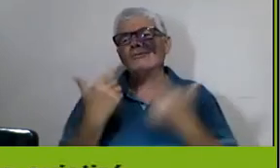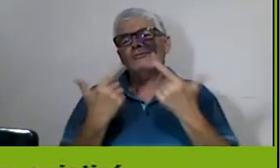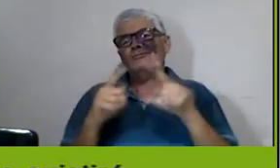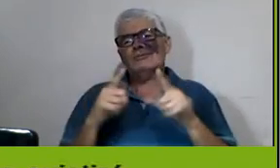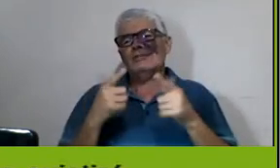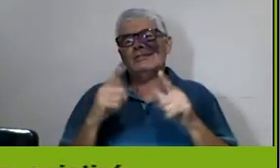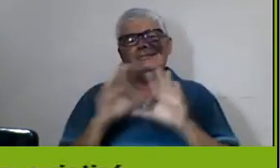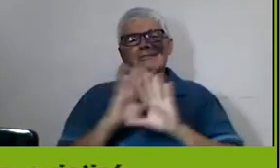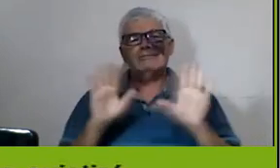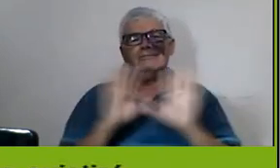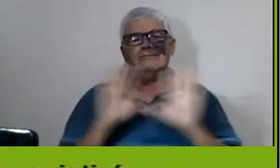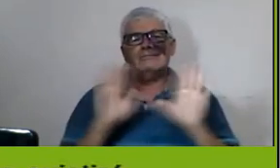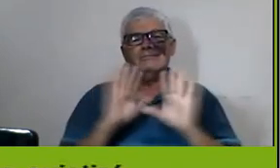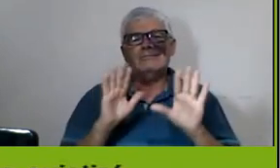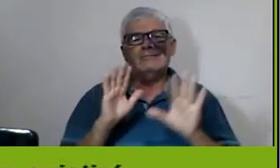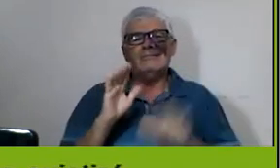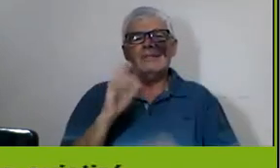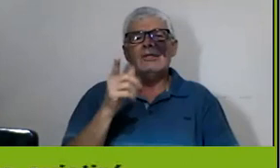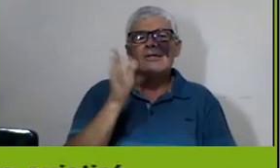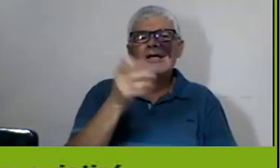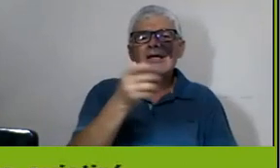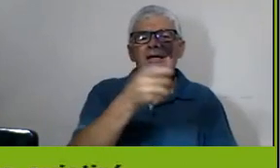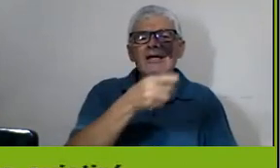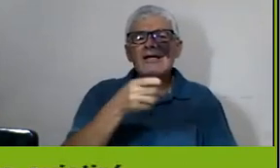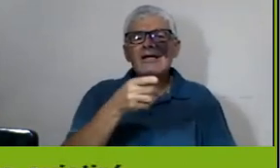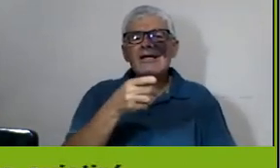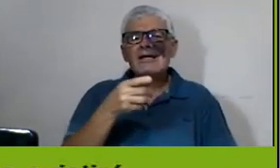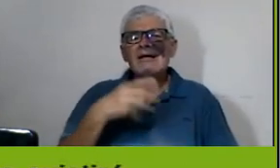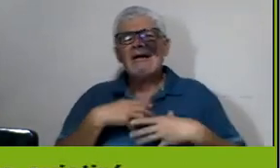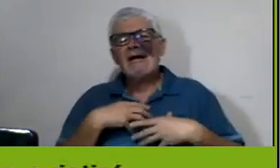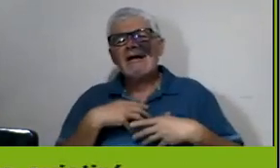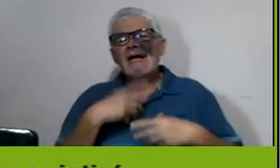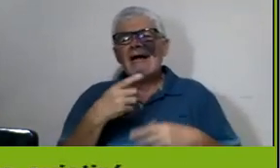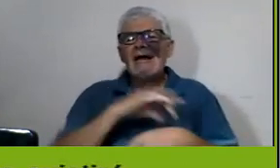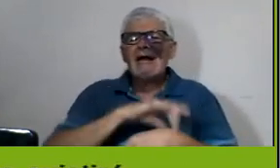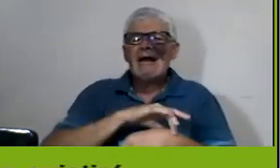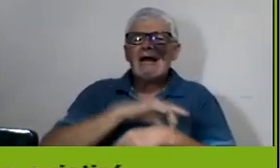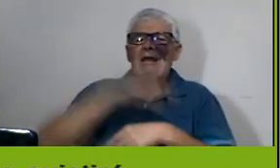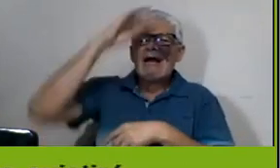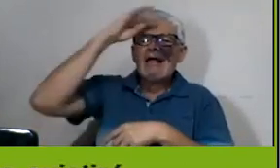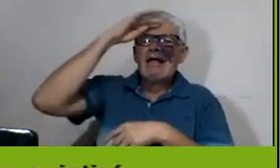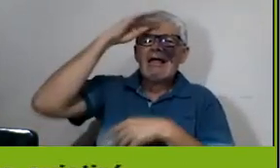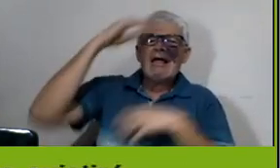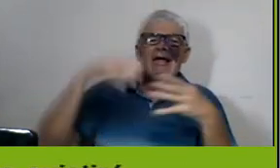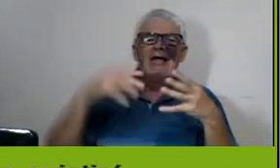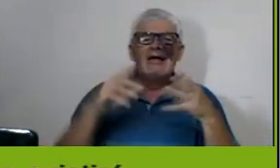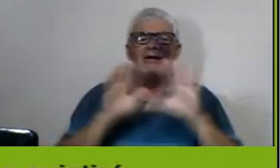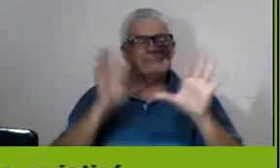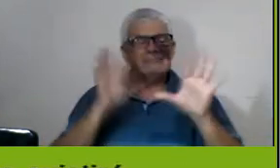Pode ser dia festivo, o significado de Ageu, dia festivo, alegre,